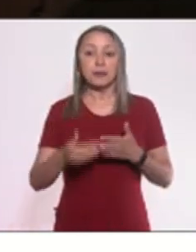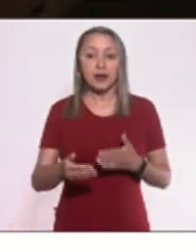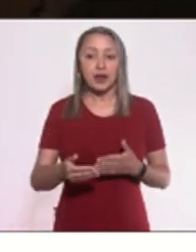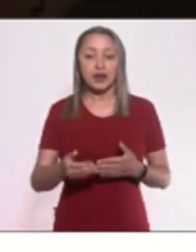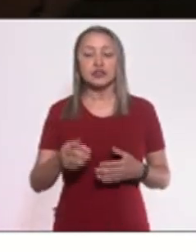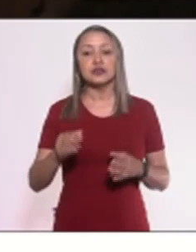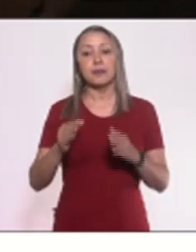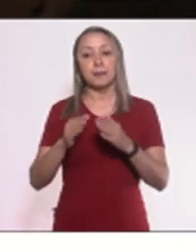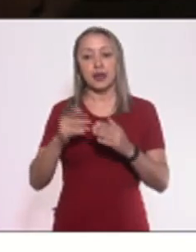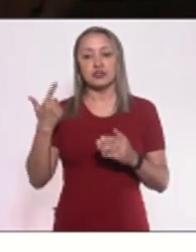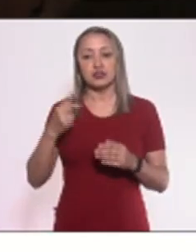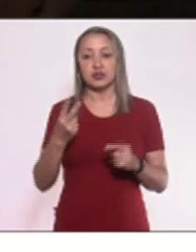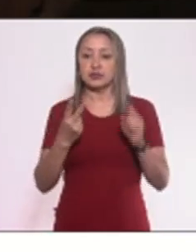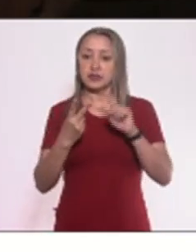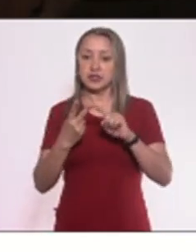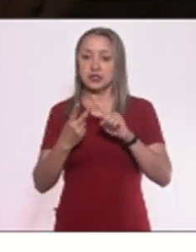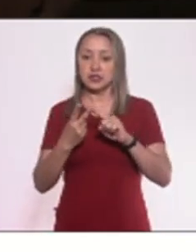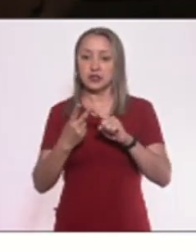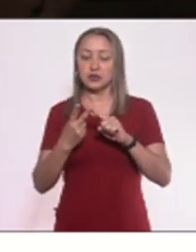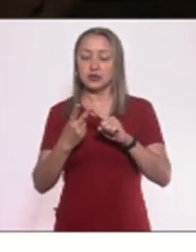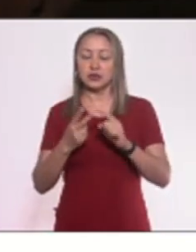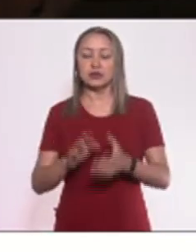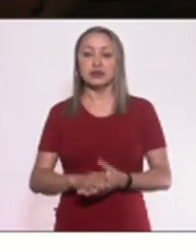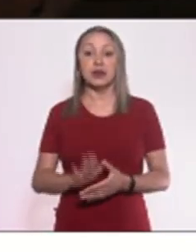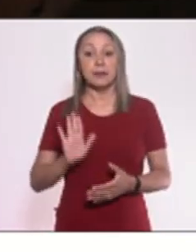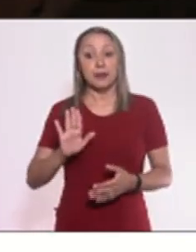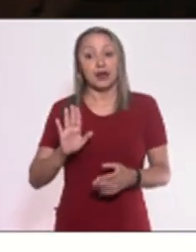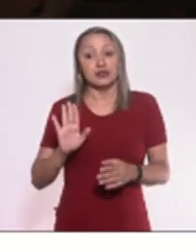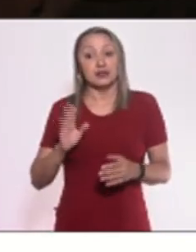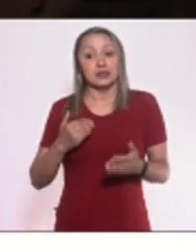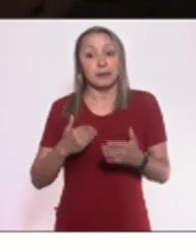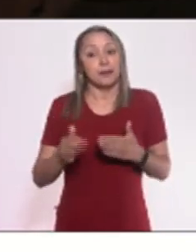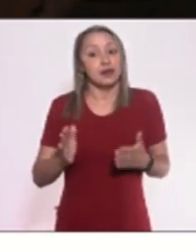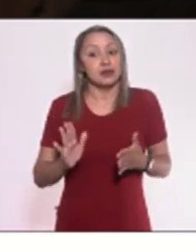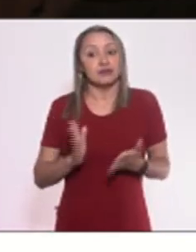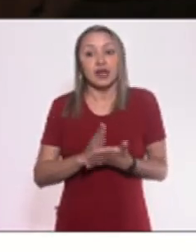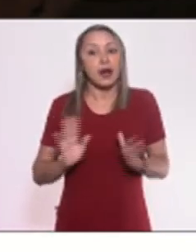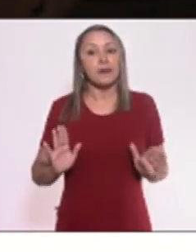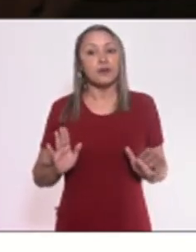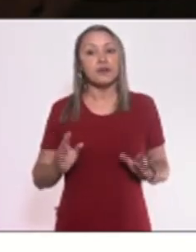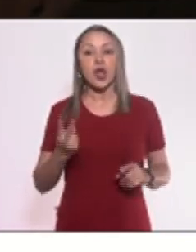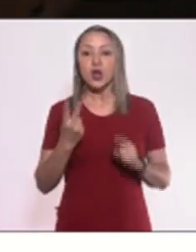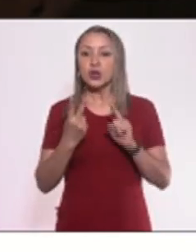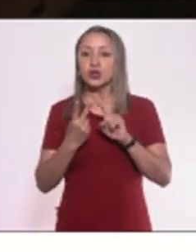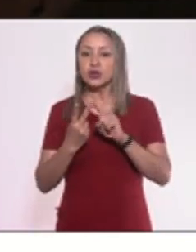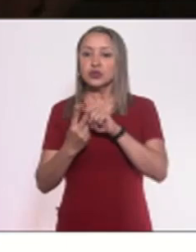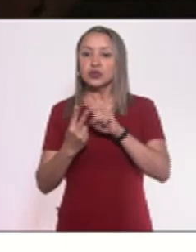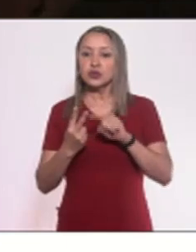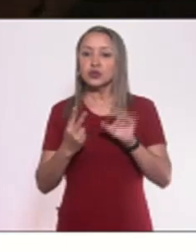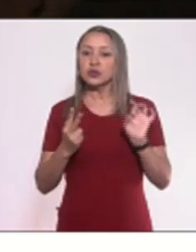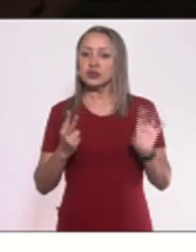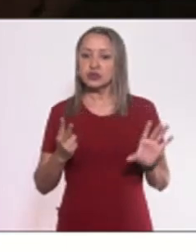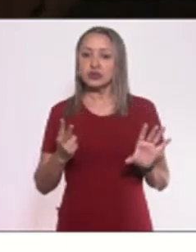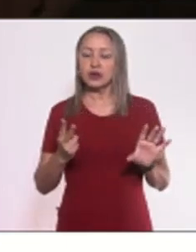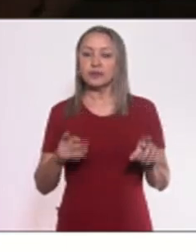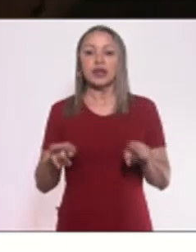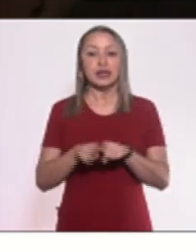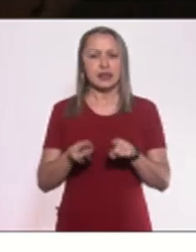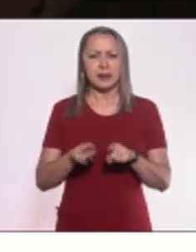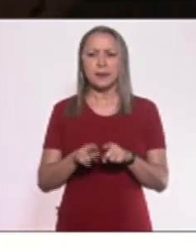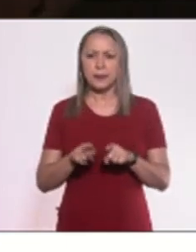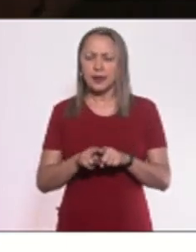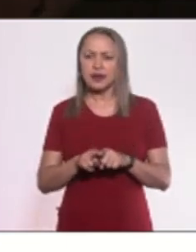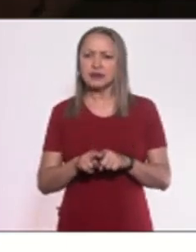instância. Se perdeu, acabou. 2 instâncias. Na área tributária, é a